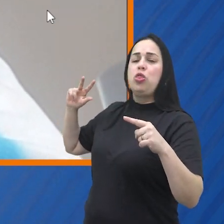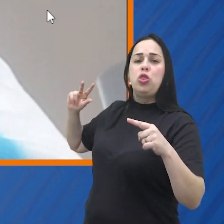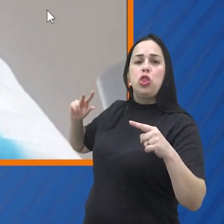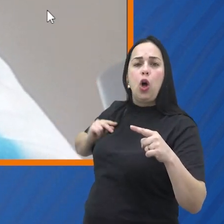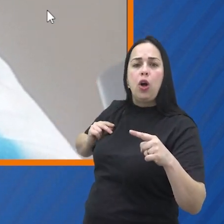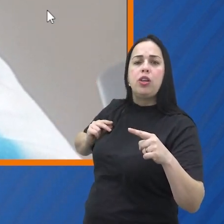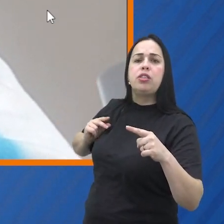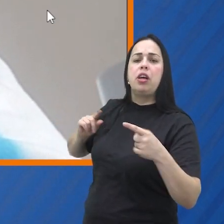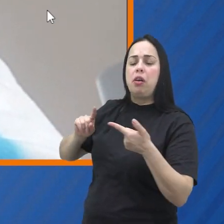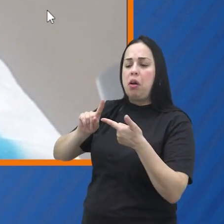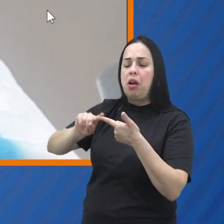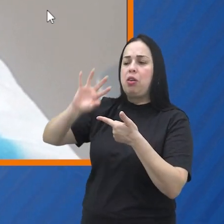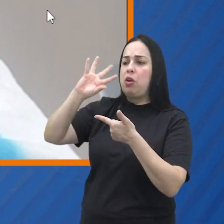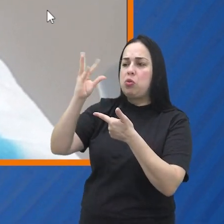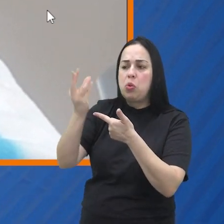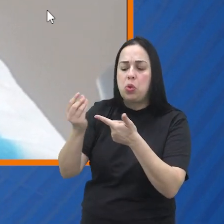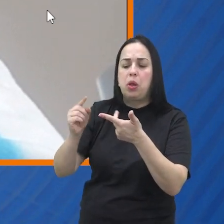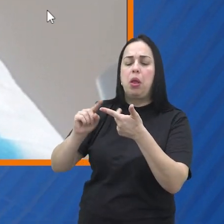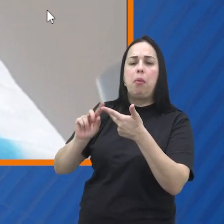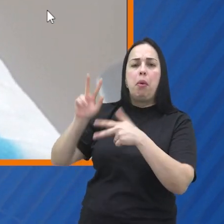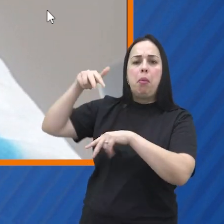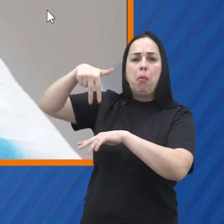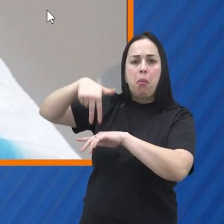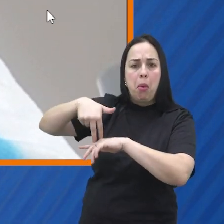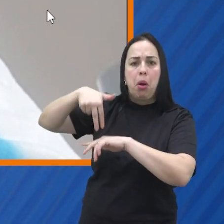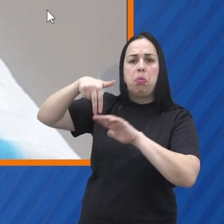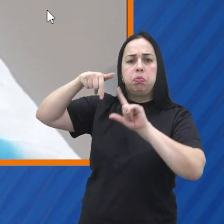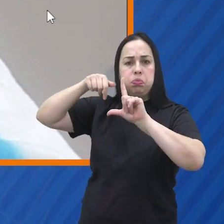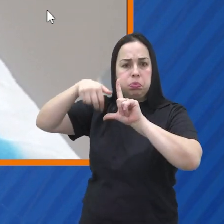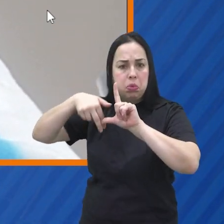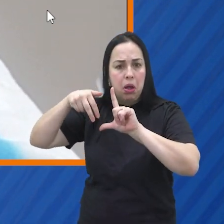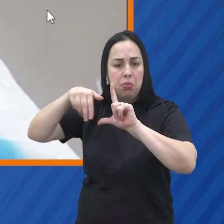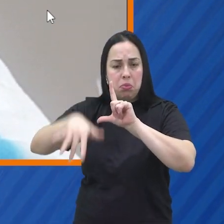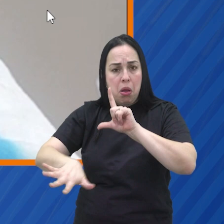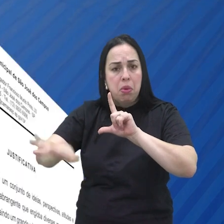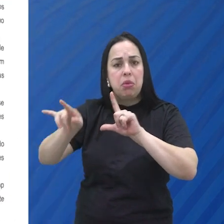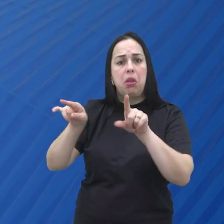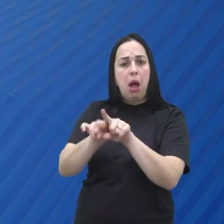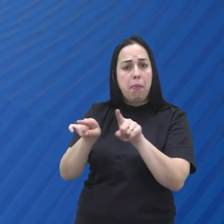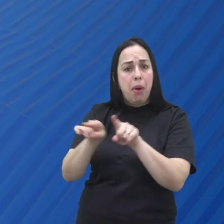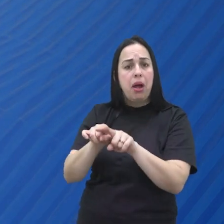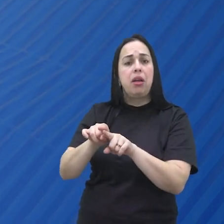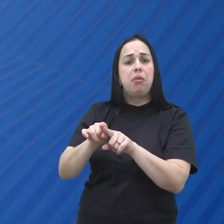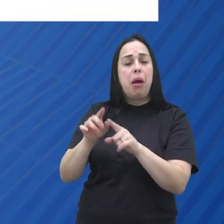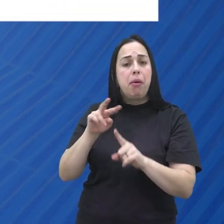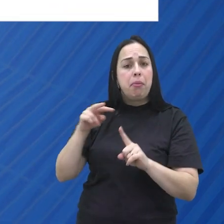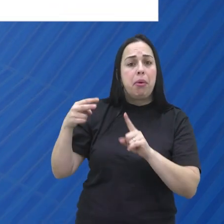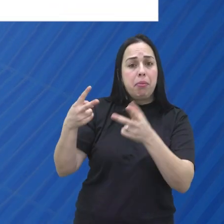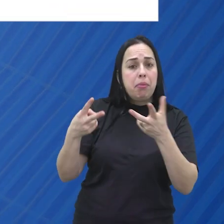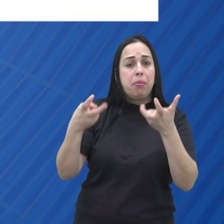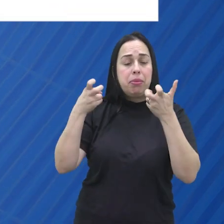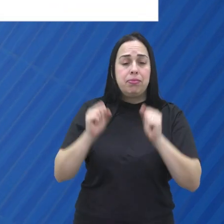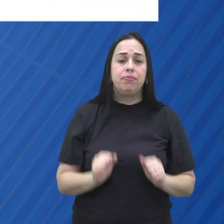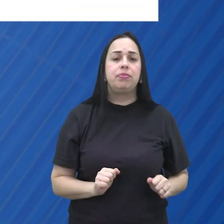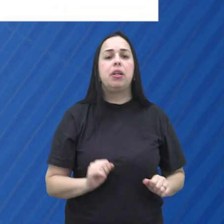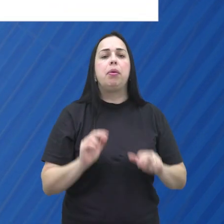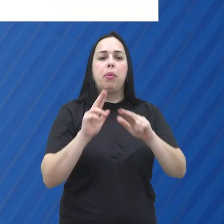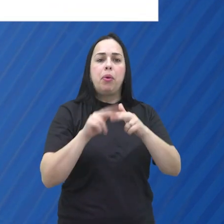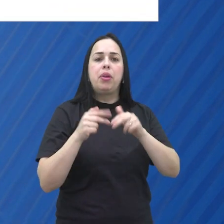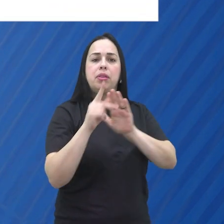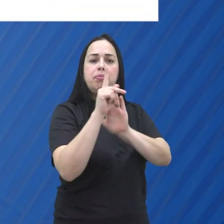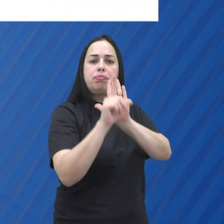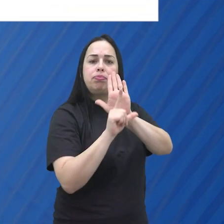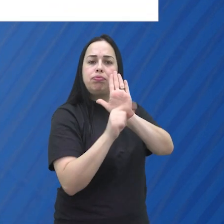de vários artistas, de vários produtores de conteúdo, enxergar com perspectiva. A justificativa do projeto ressalta